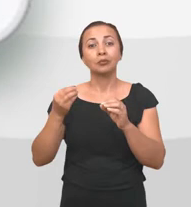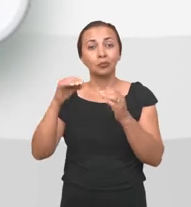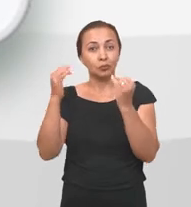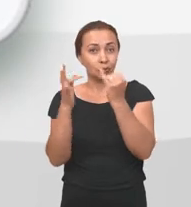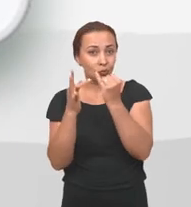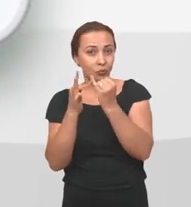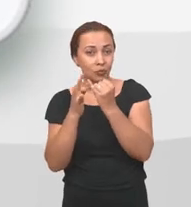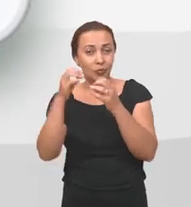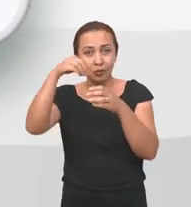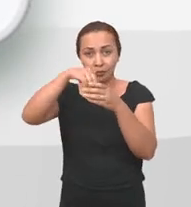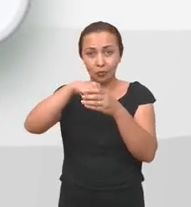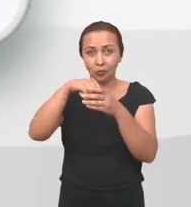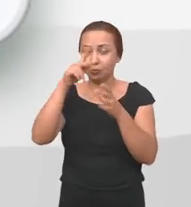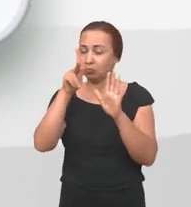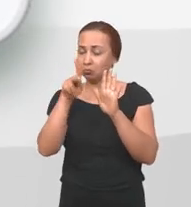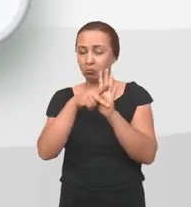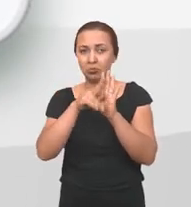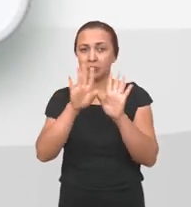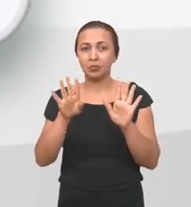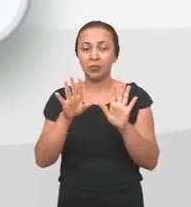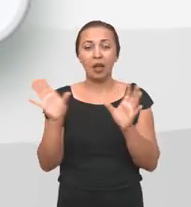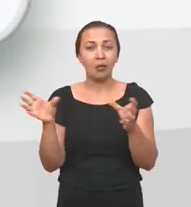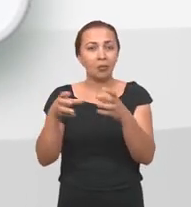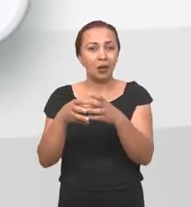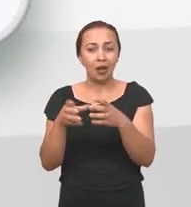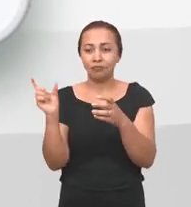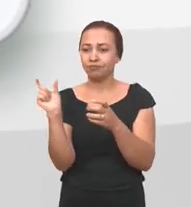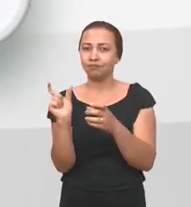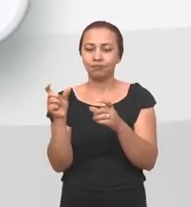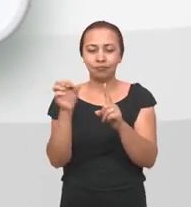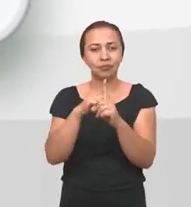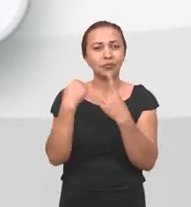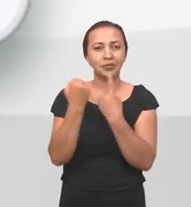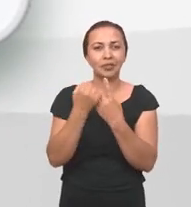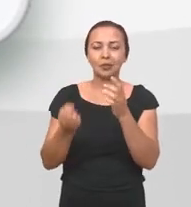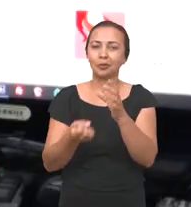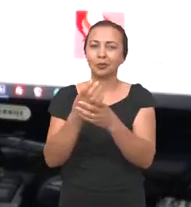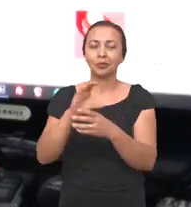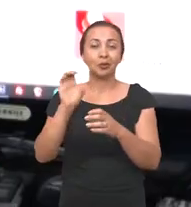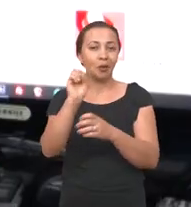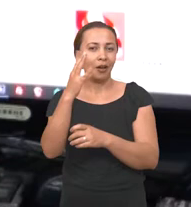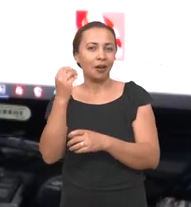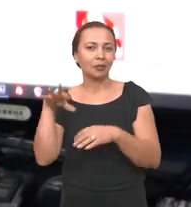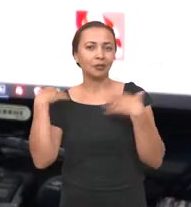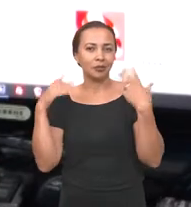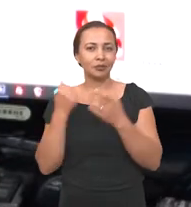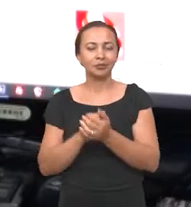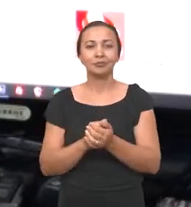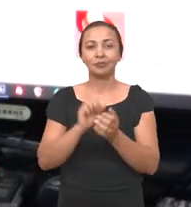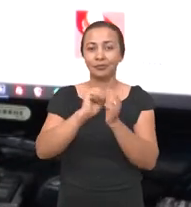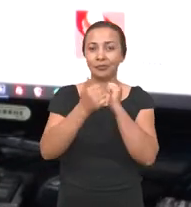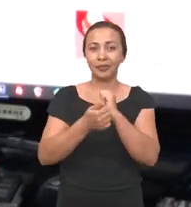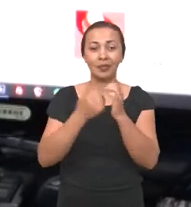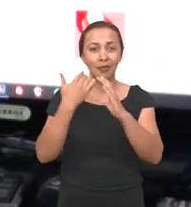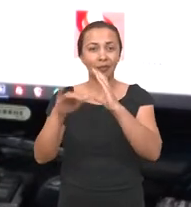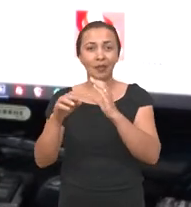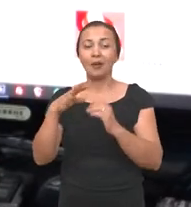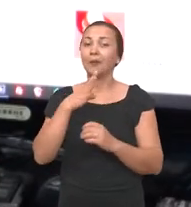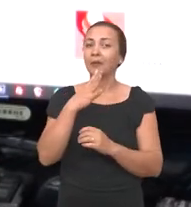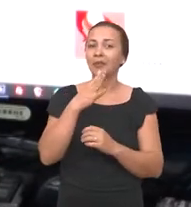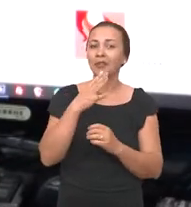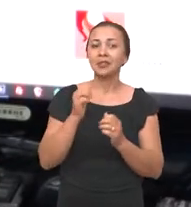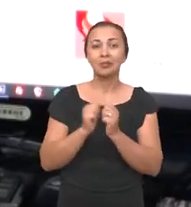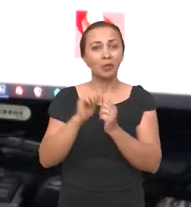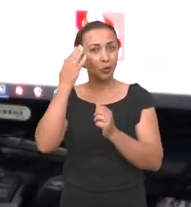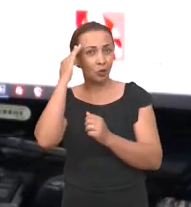né, e contemplaria a parte social. E aí surge o Eco Divertidos. A ideia do jogo era passar conhecimento em forma de